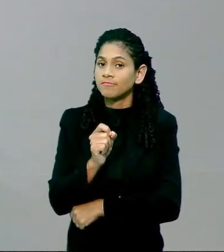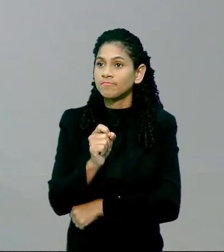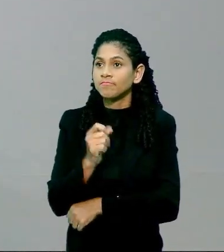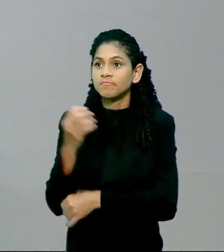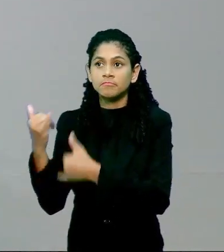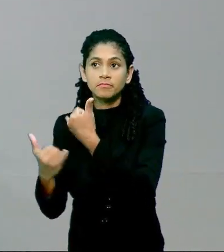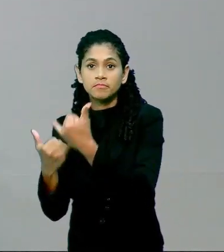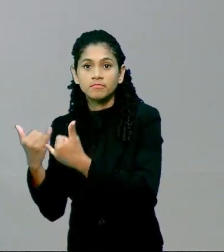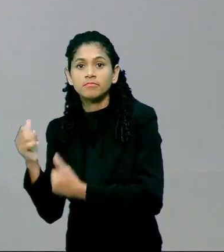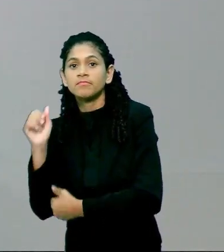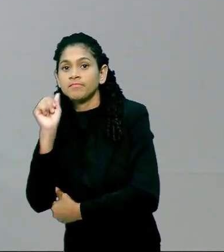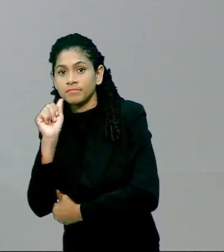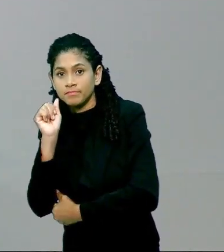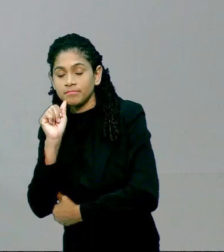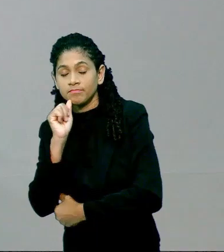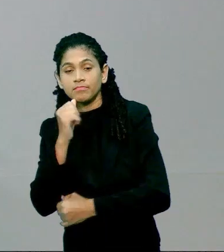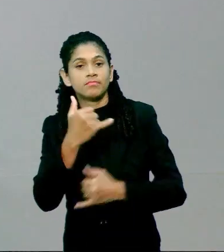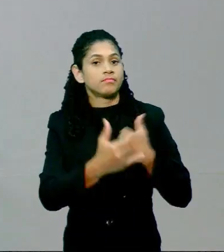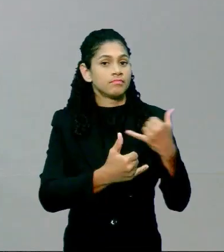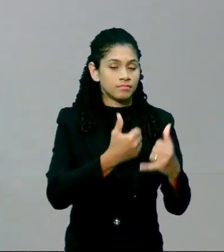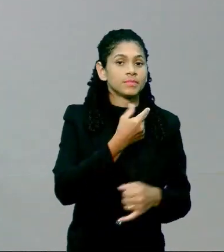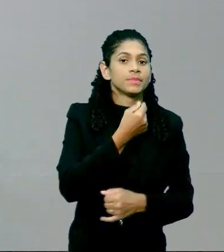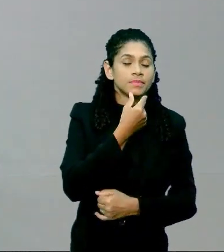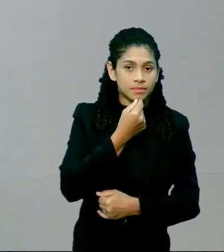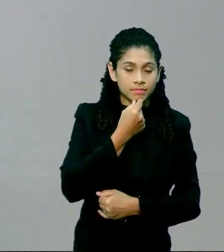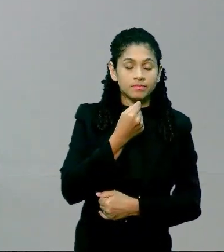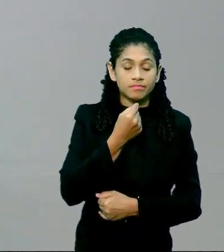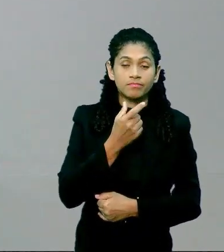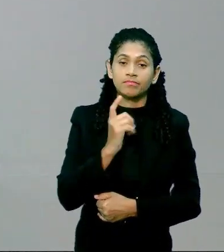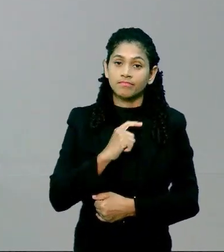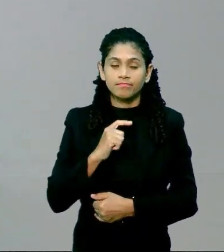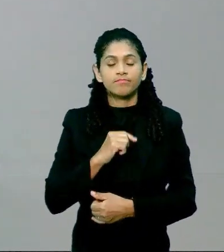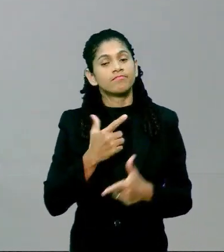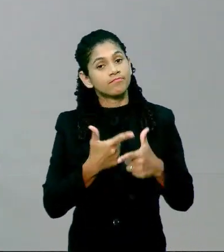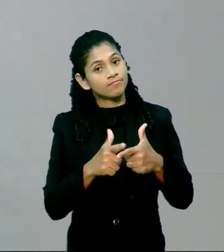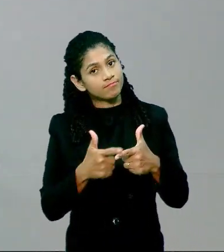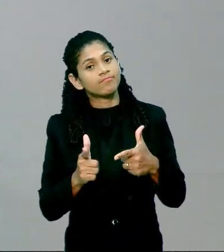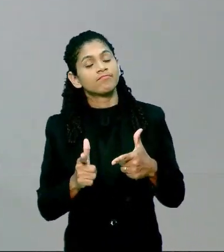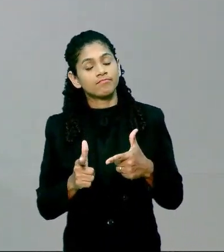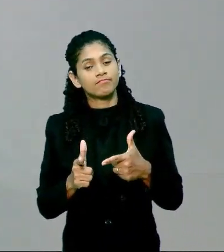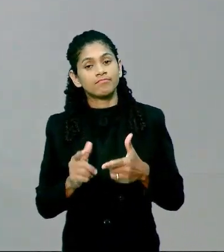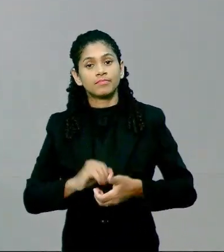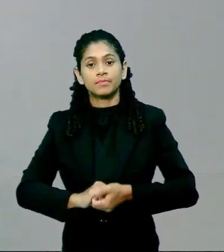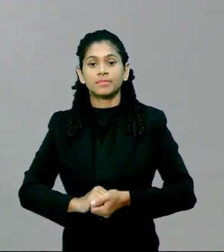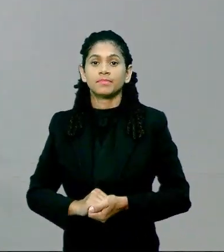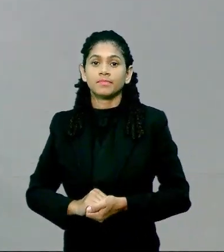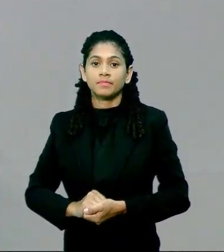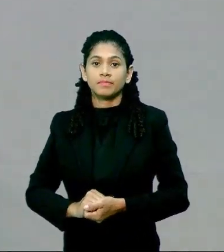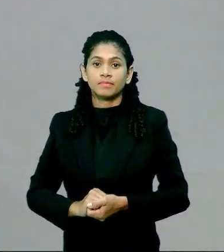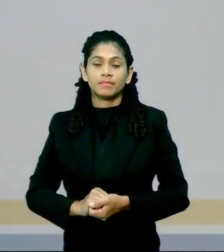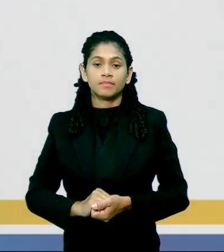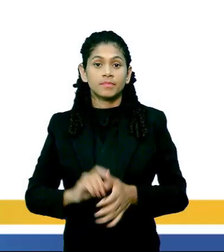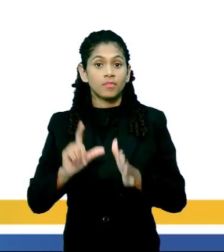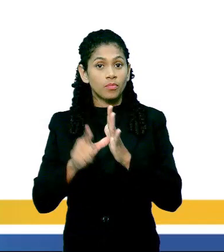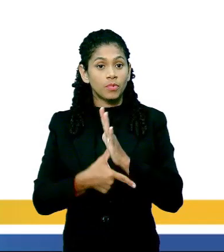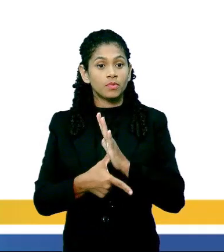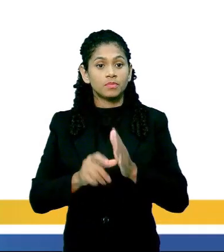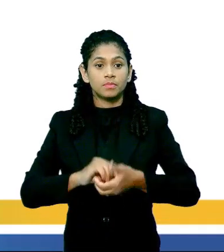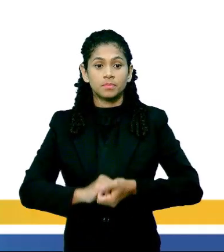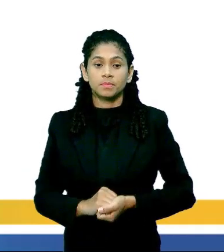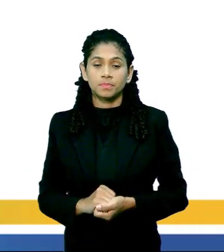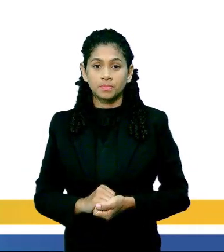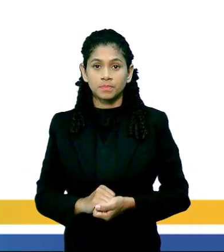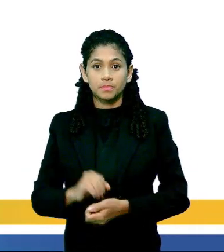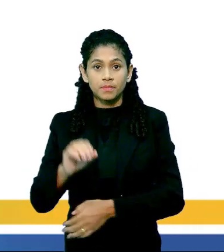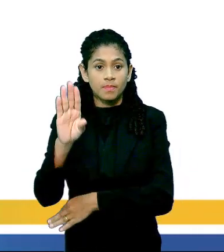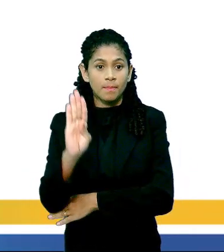ser livre, porém, é uma questão de gênero, essa problemática. Então, a gente já consegue fazer esse mapeamento, beleza? Vamos para a próxima, vamos ver a